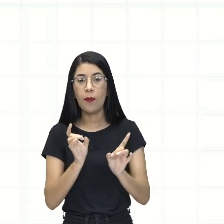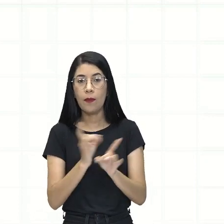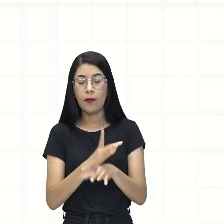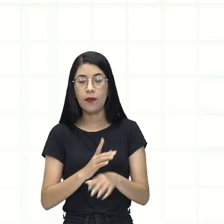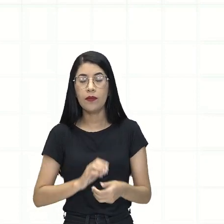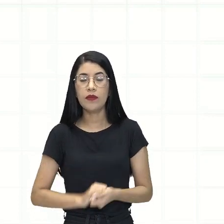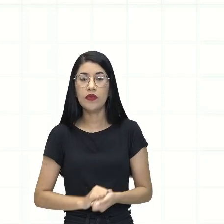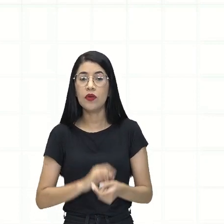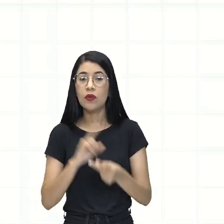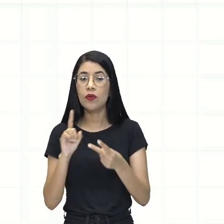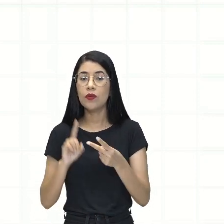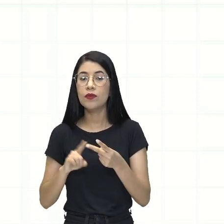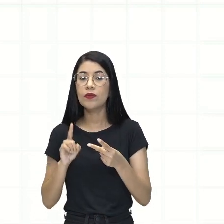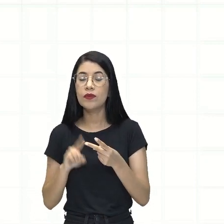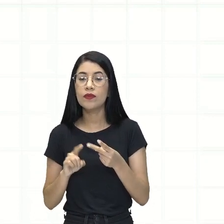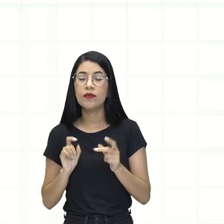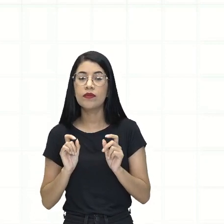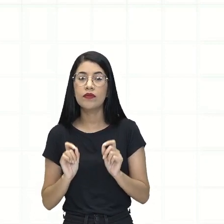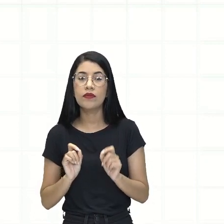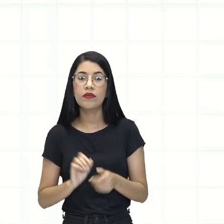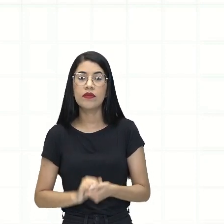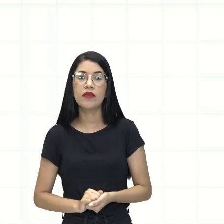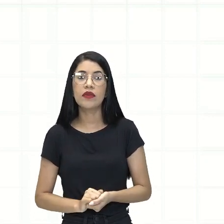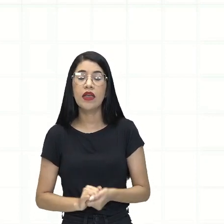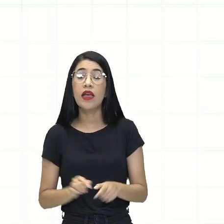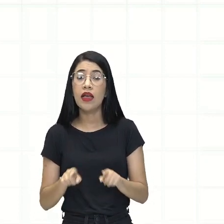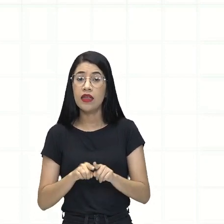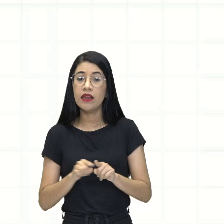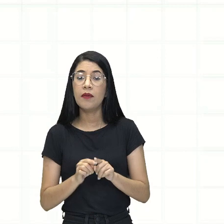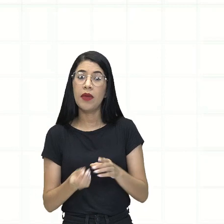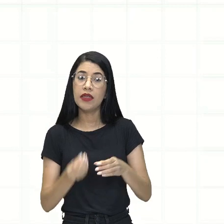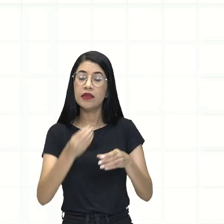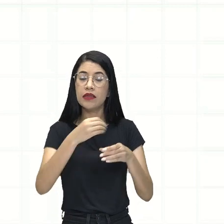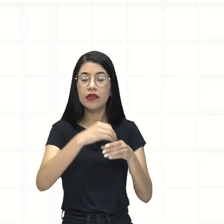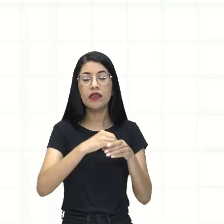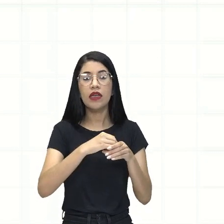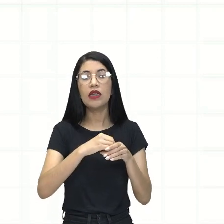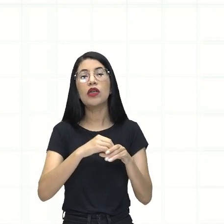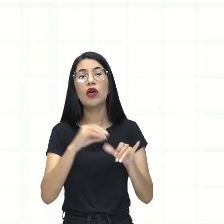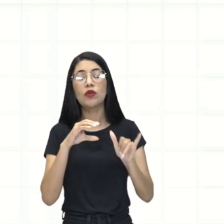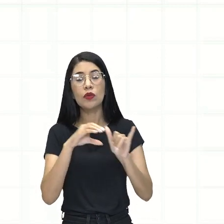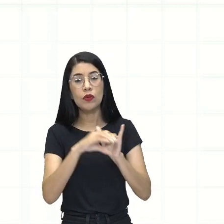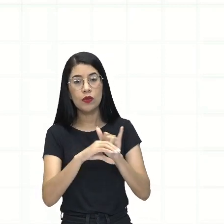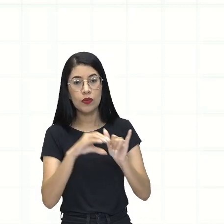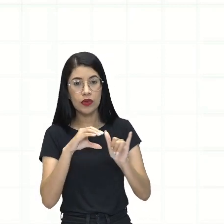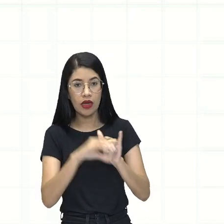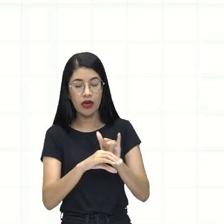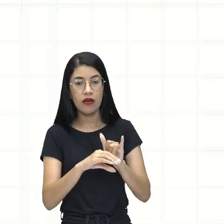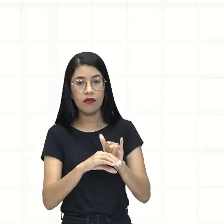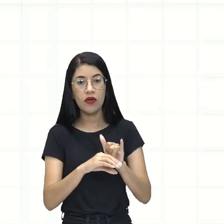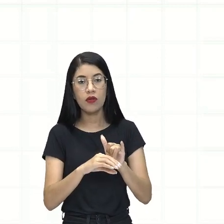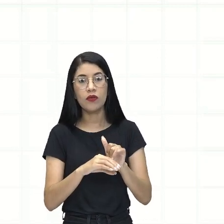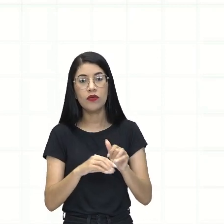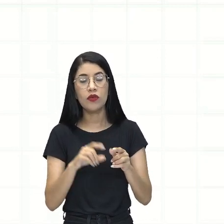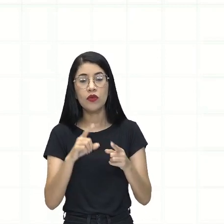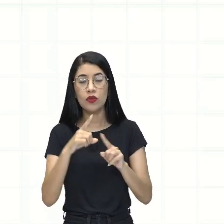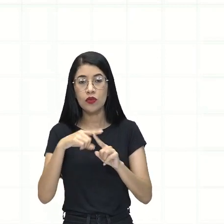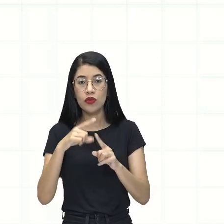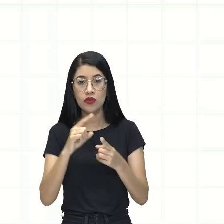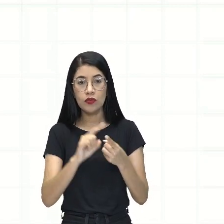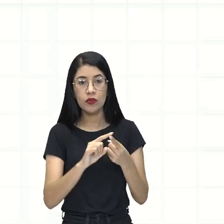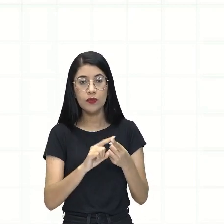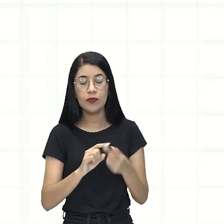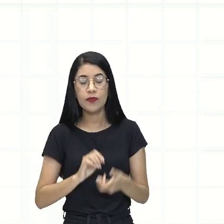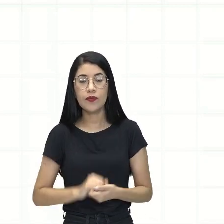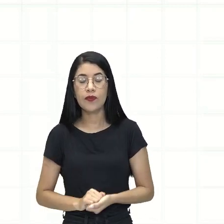uma segunda classificação, ainda falando, né, do ciclo termodinâmico. E